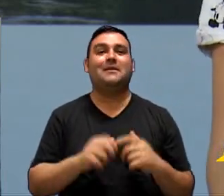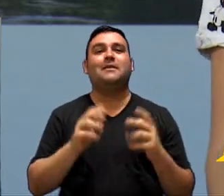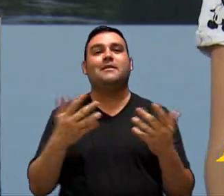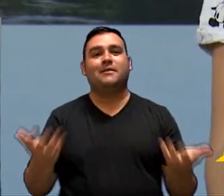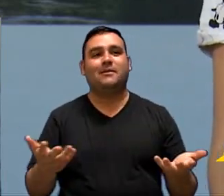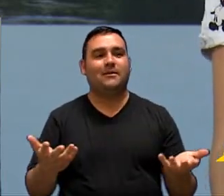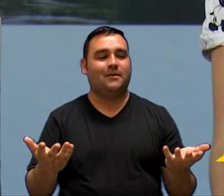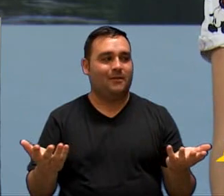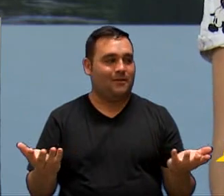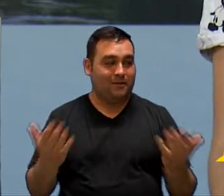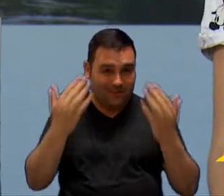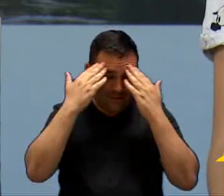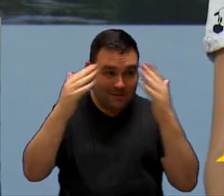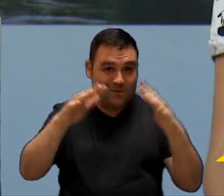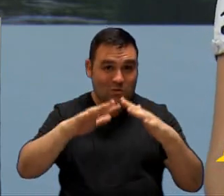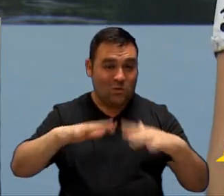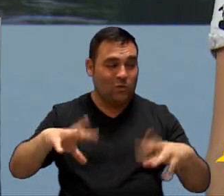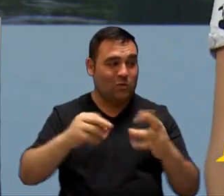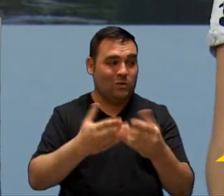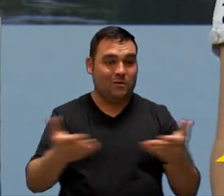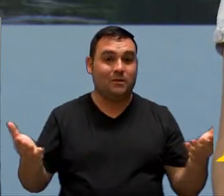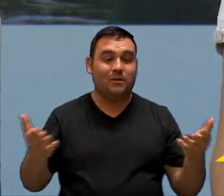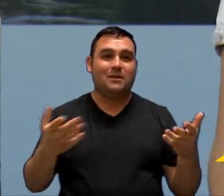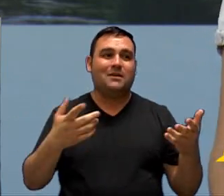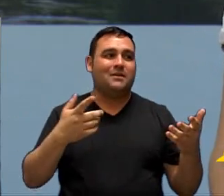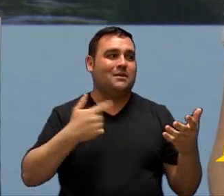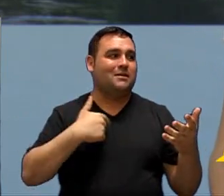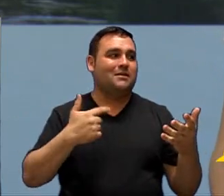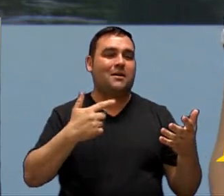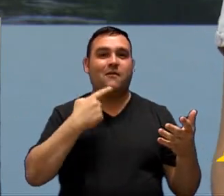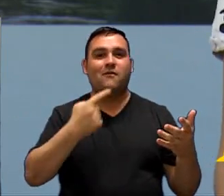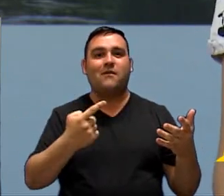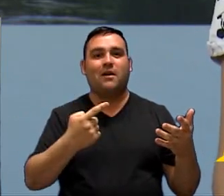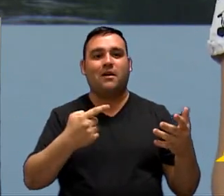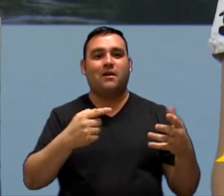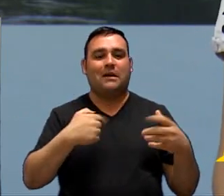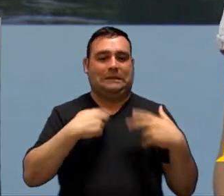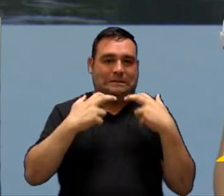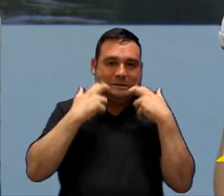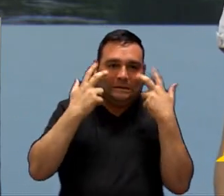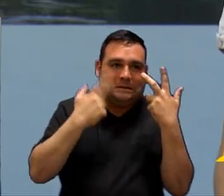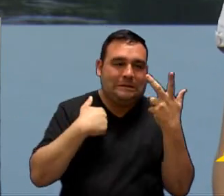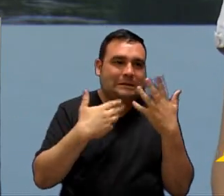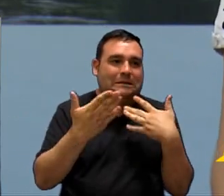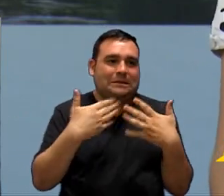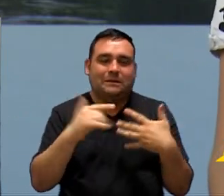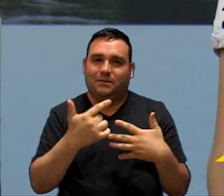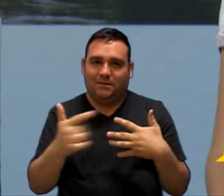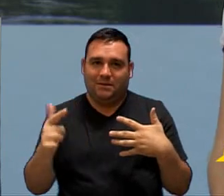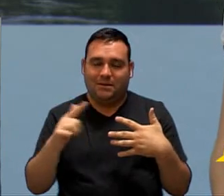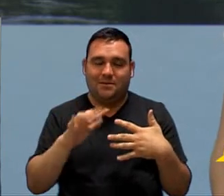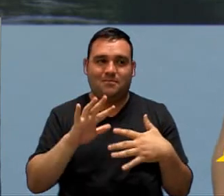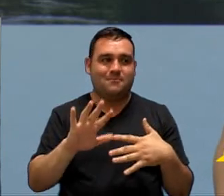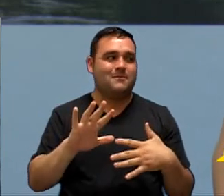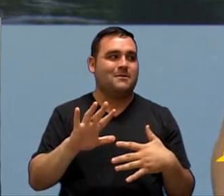Então, quero agradecer a todos. Eu não posso, eu sei que sou meio tímida, não converso com ninguém, mas